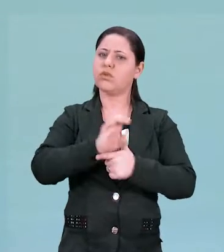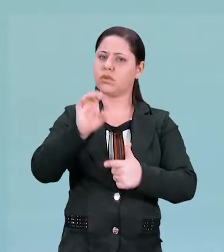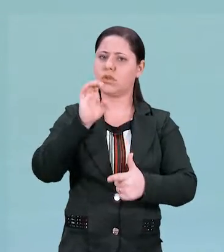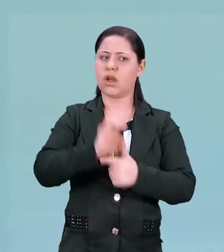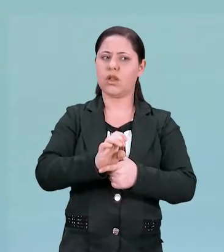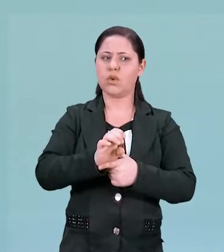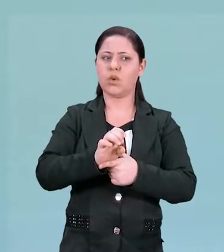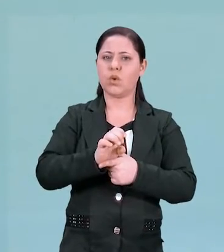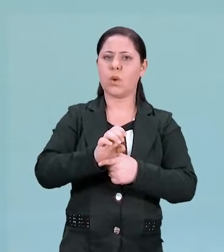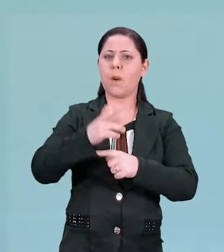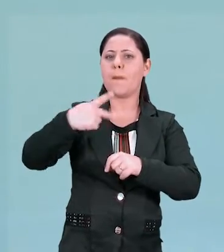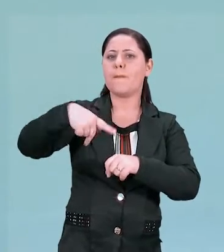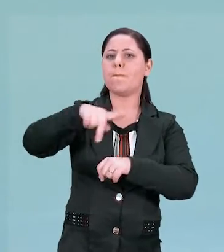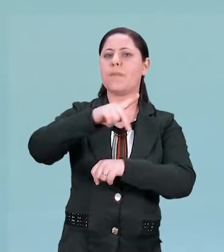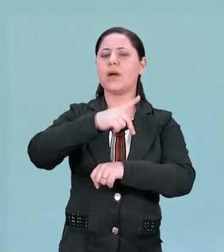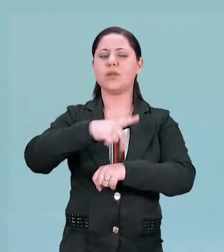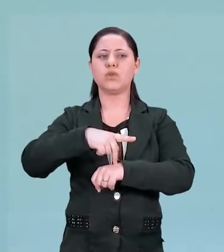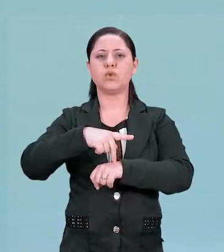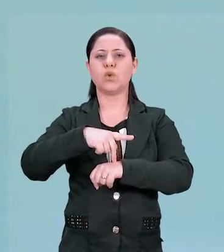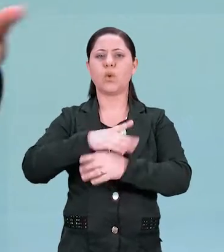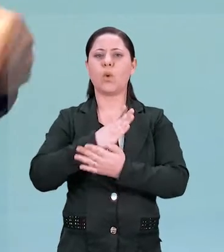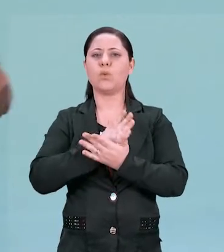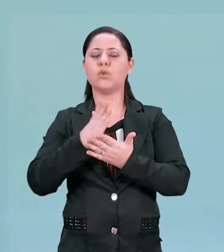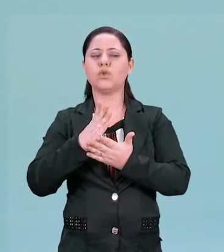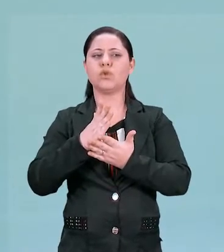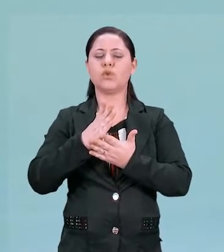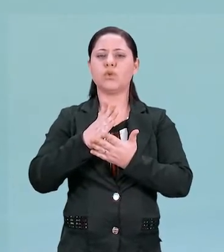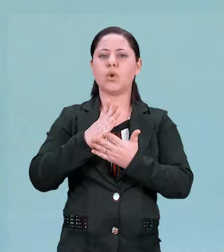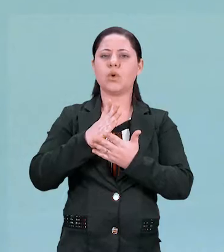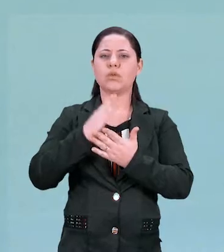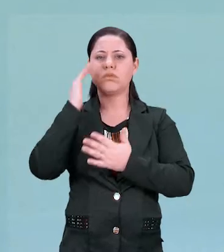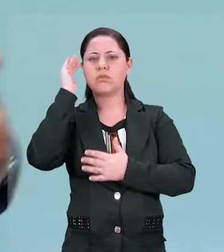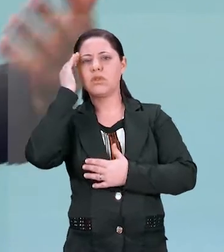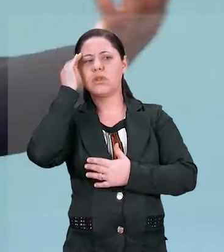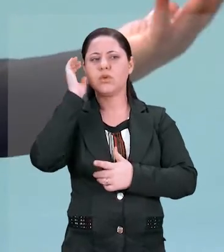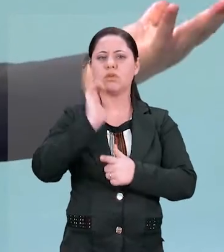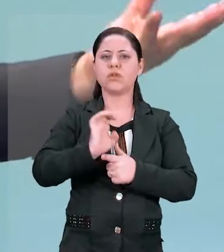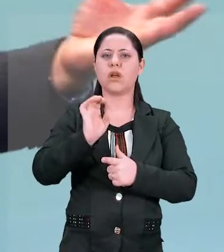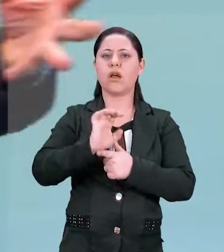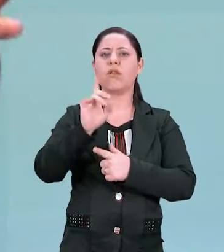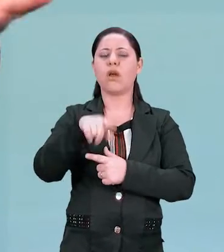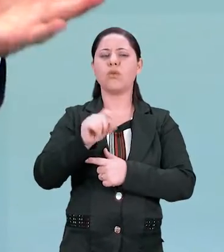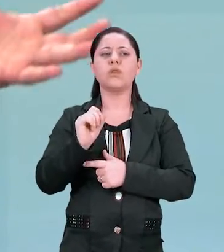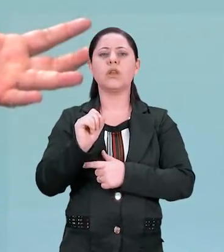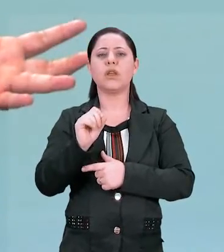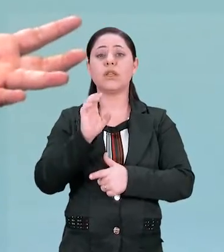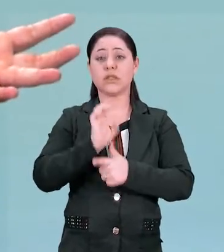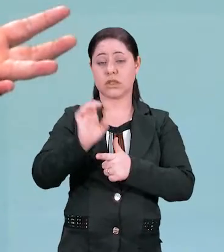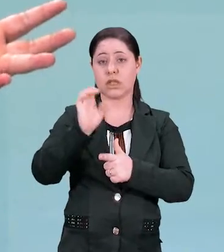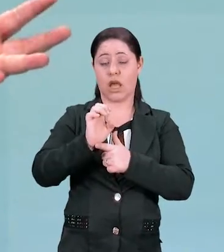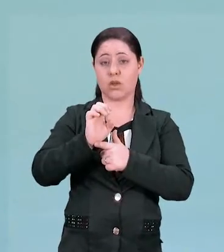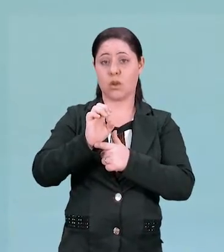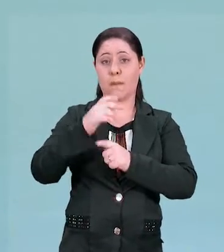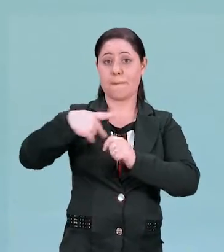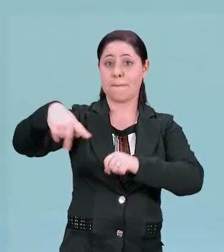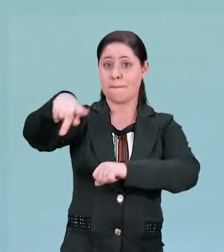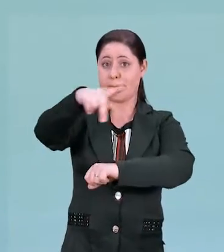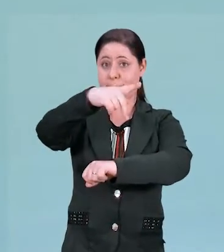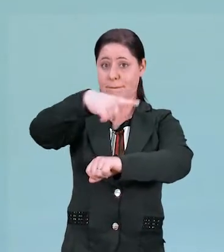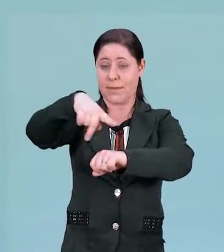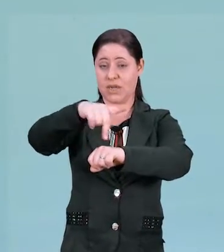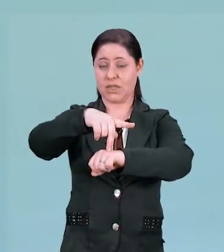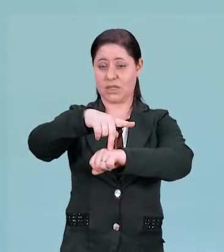começou a entender que Estado na Constituição se refere ao Estado-membro, quando, na verdade, nós estamos falando Estado-nação,